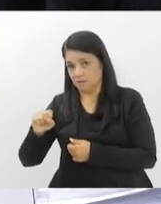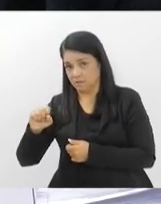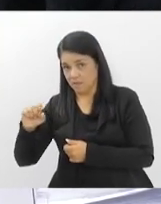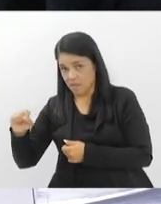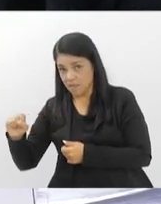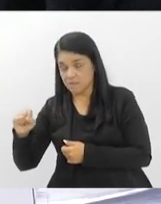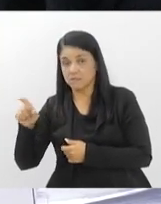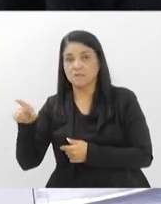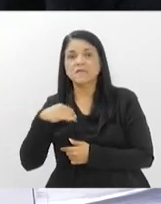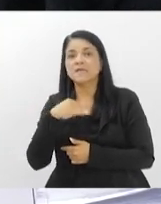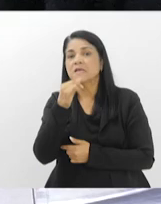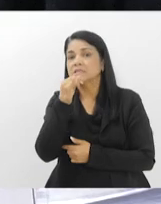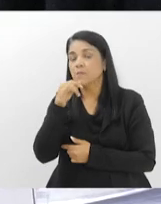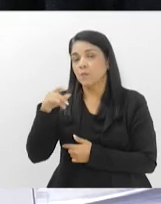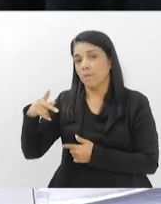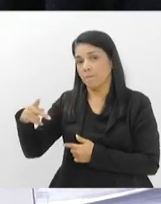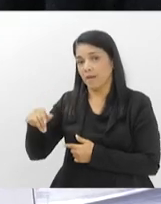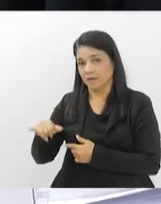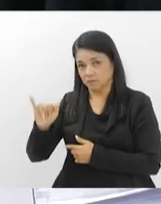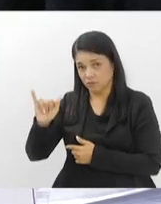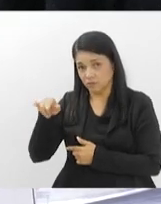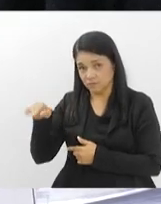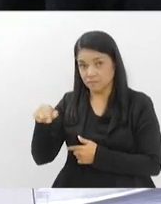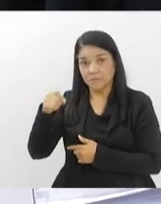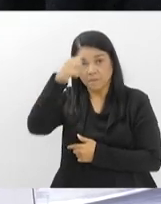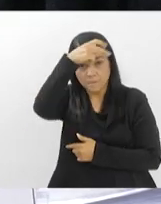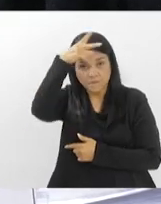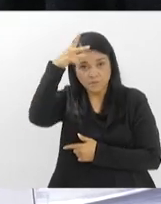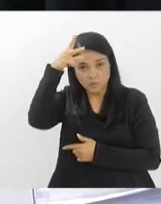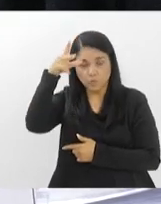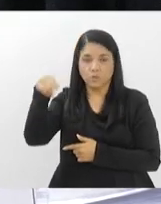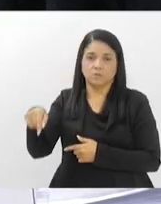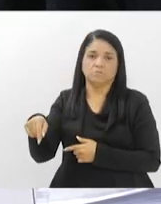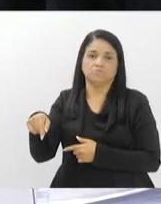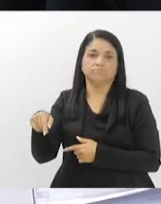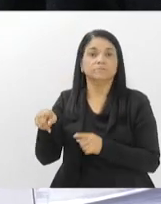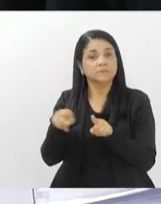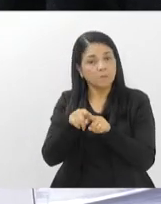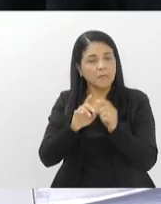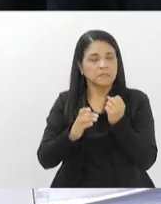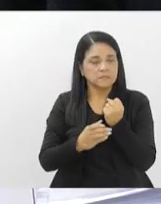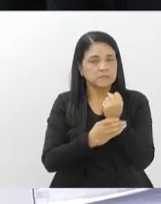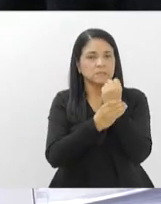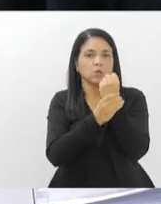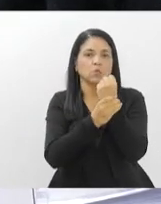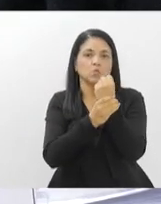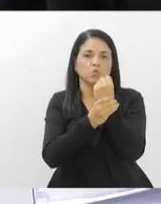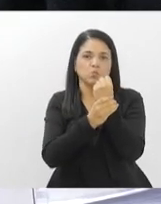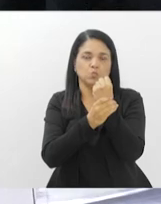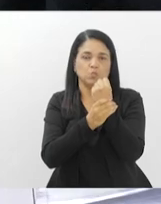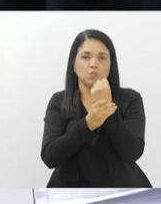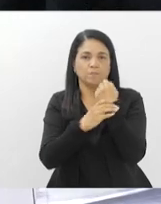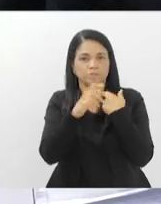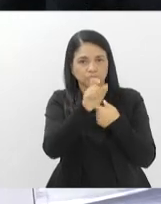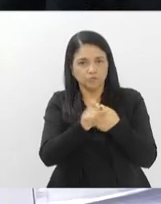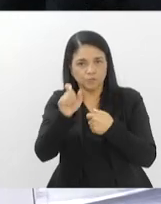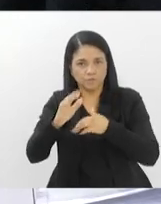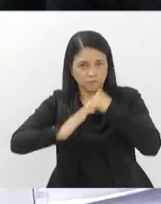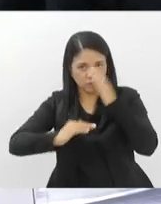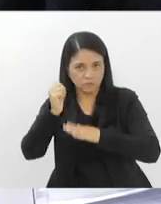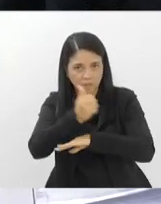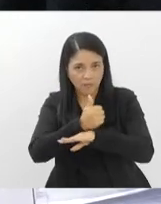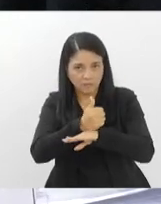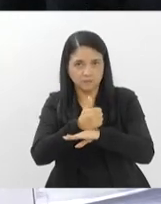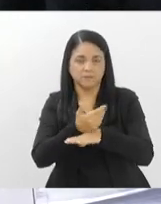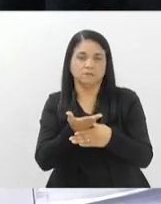de Paraty, né, que a própria prefeitura faz também um seguro defeso à pesca artesanal. Então, a gente